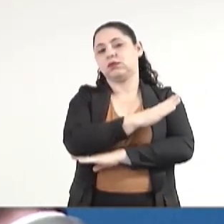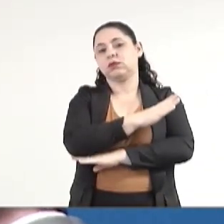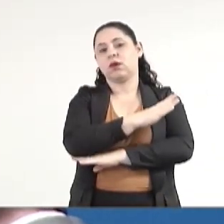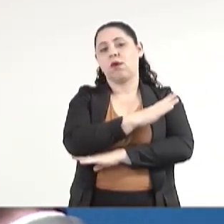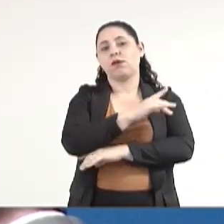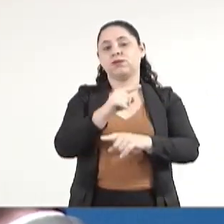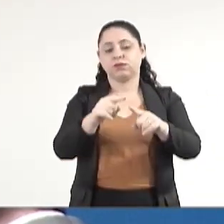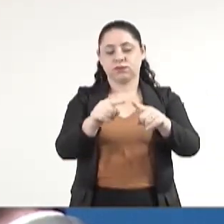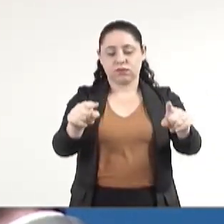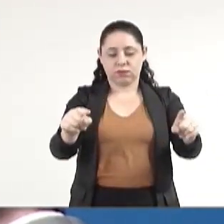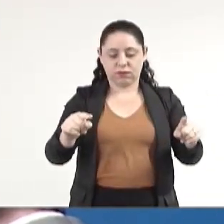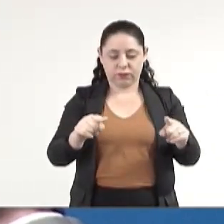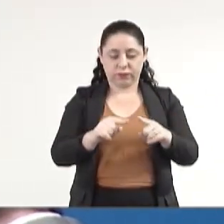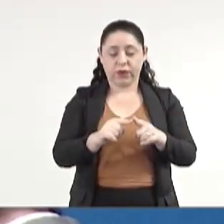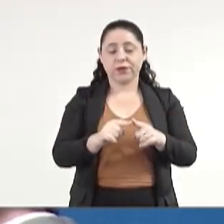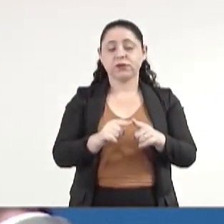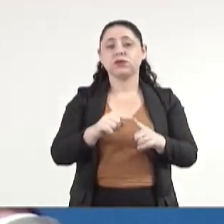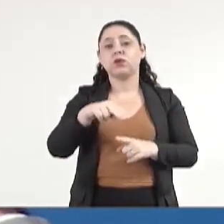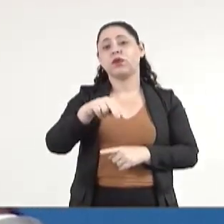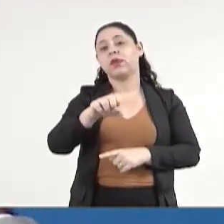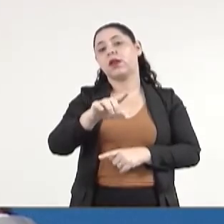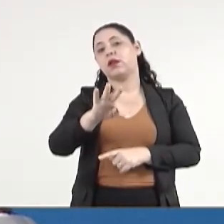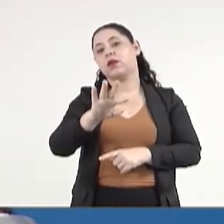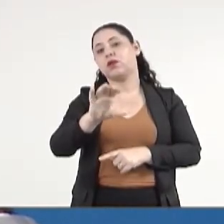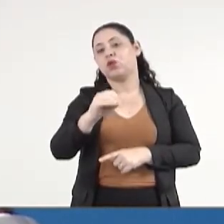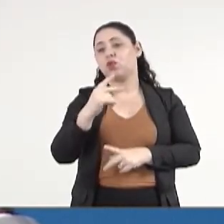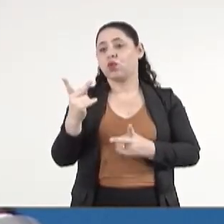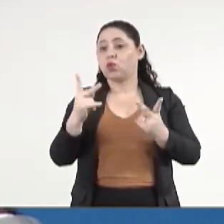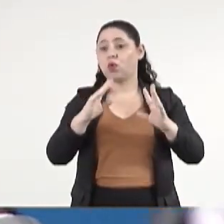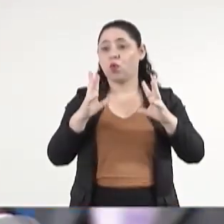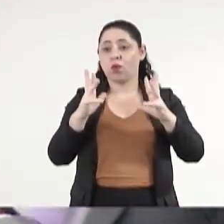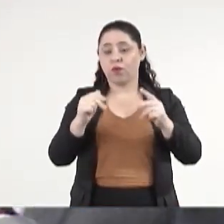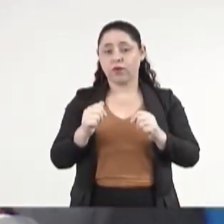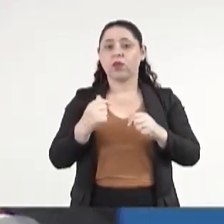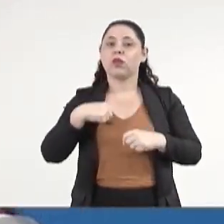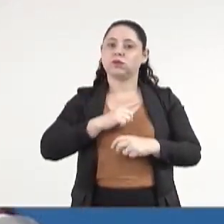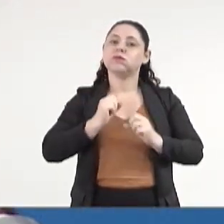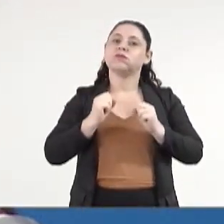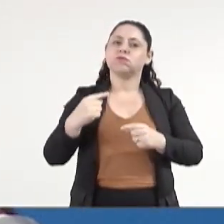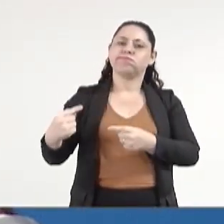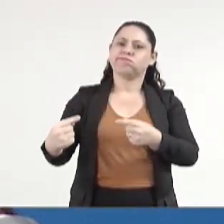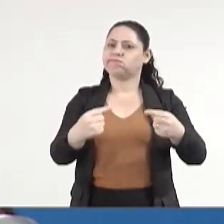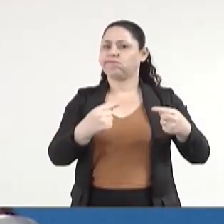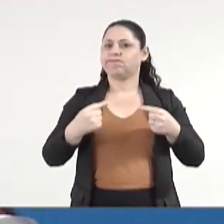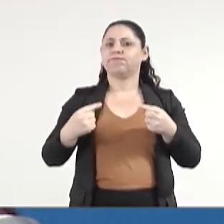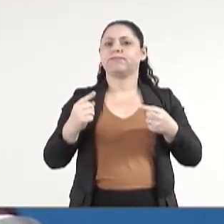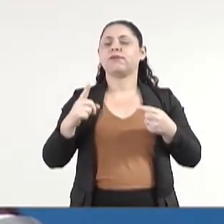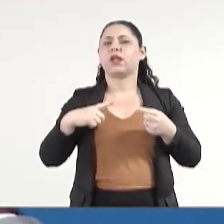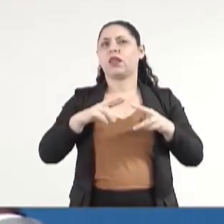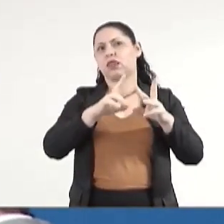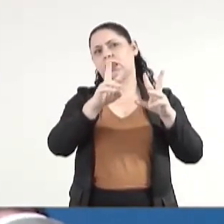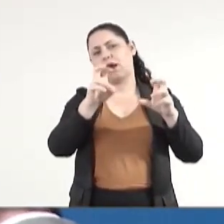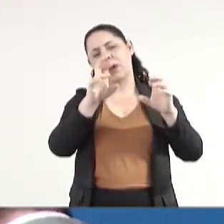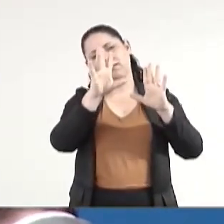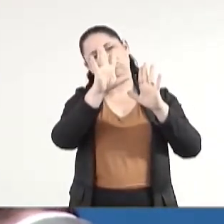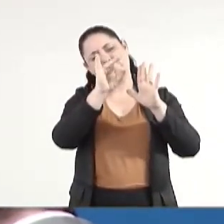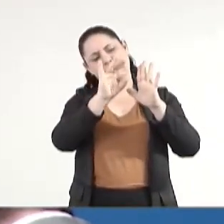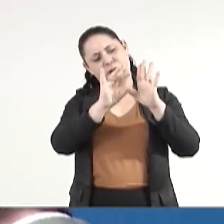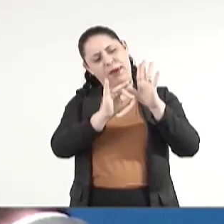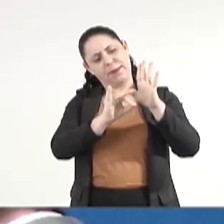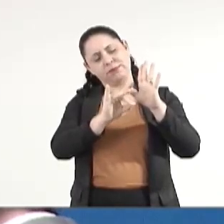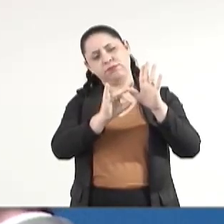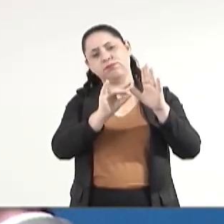horas no plenarinho. Então, estão todos convidados para que a gente possa discutir várias